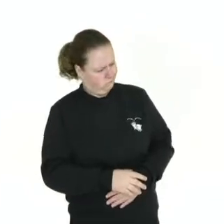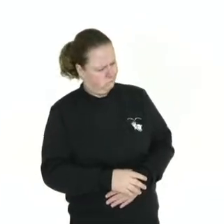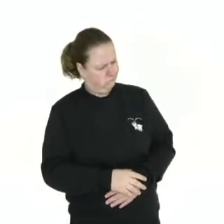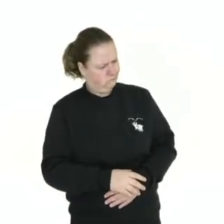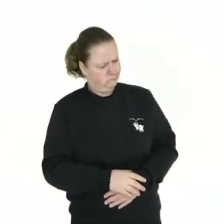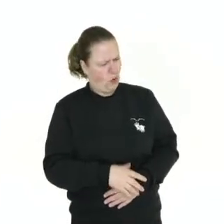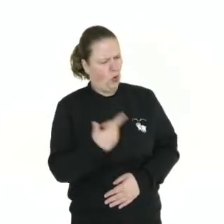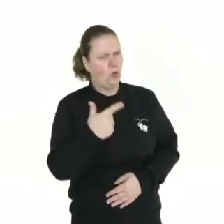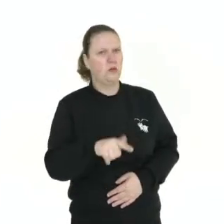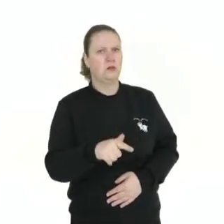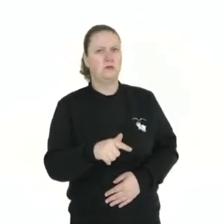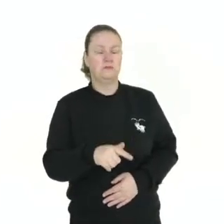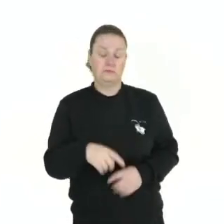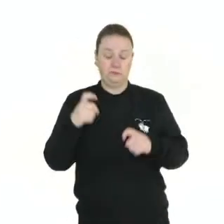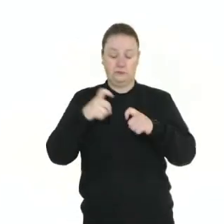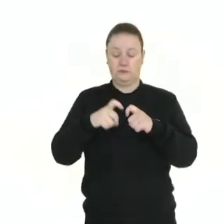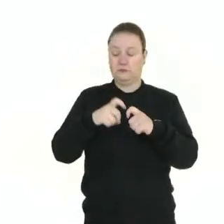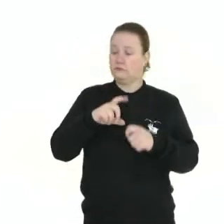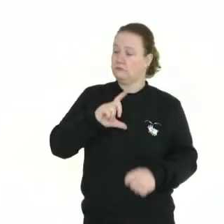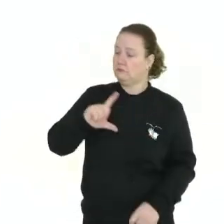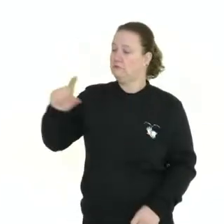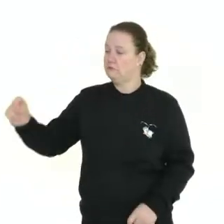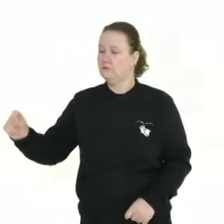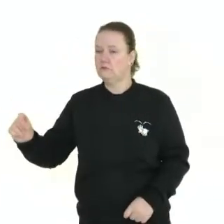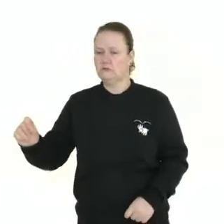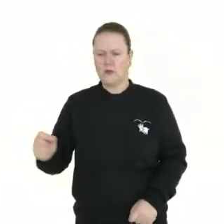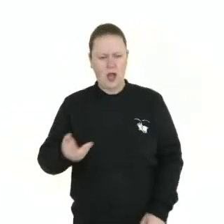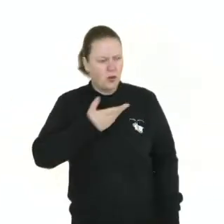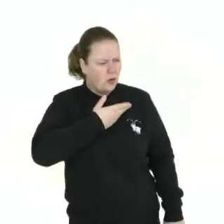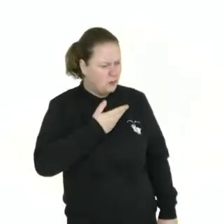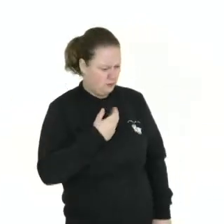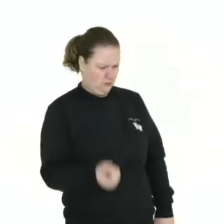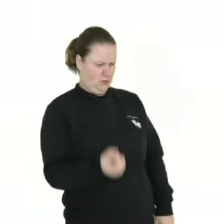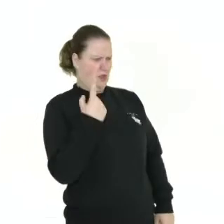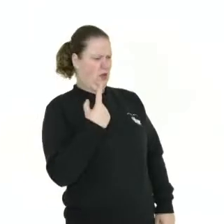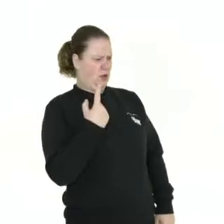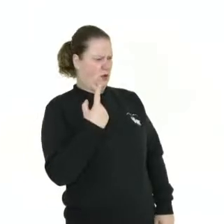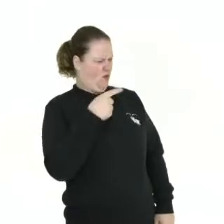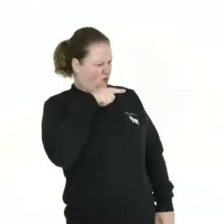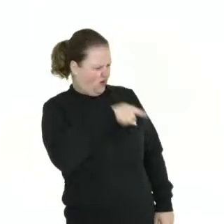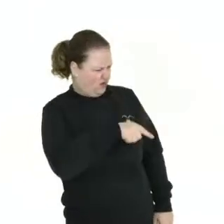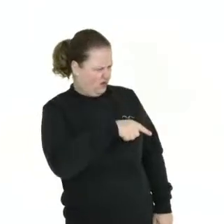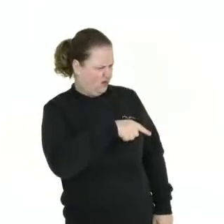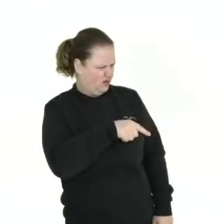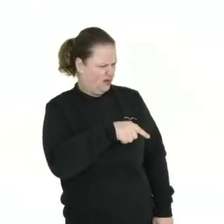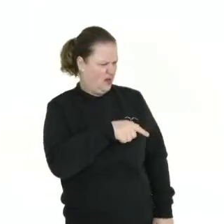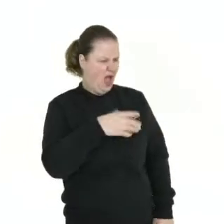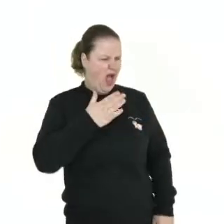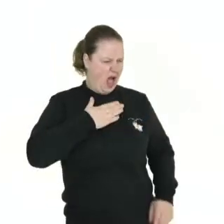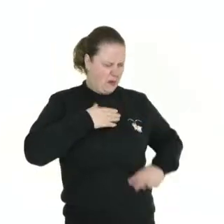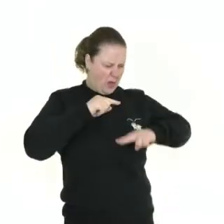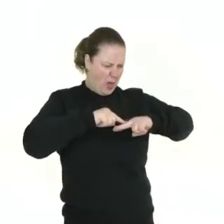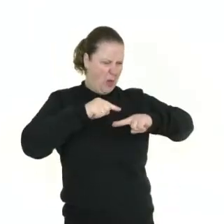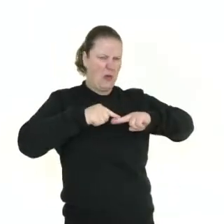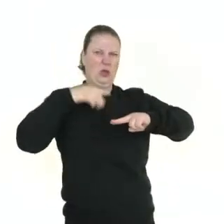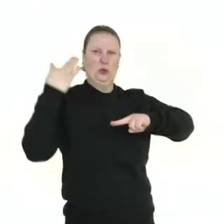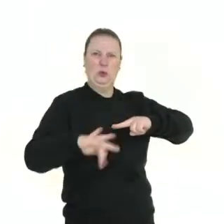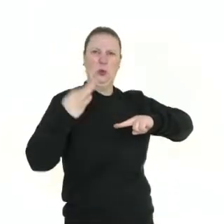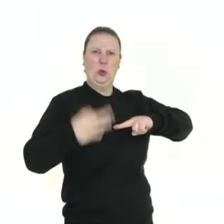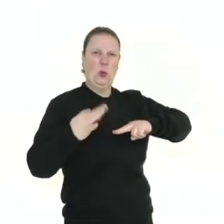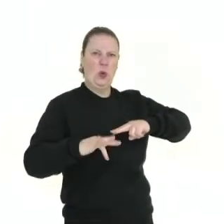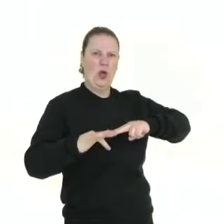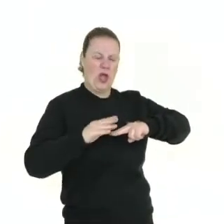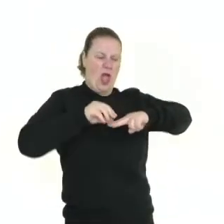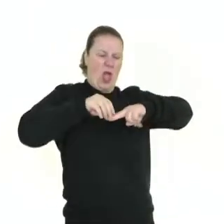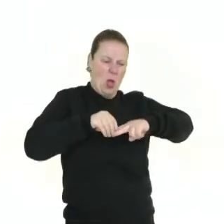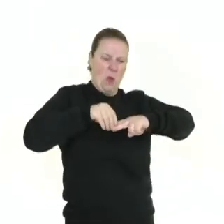Aí o médico foi embora e o compadre estranhou. Mas, compadre, a minha perna doeu demais da conta com o aperto